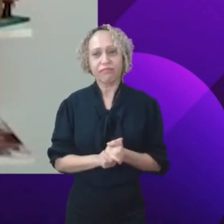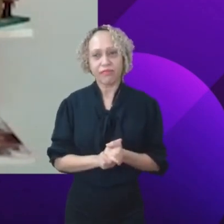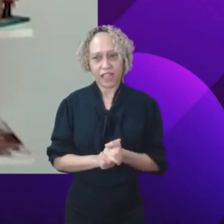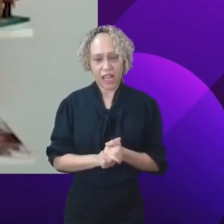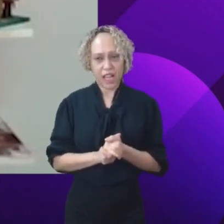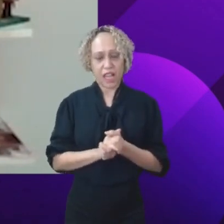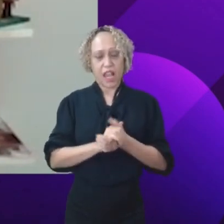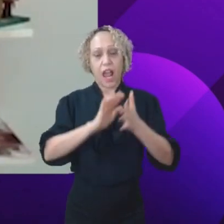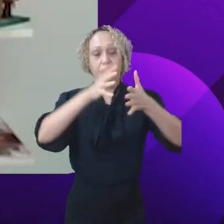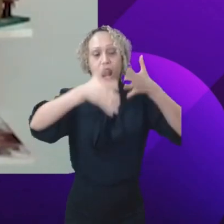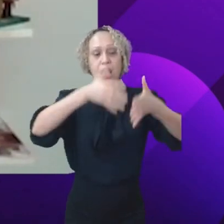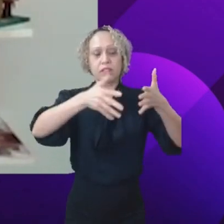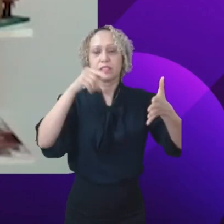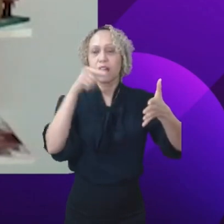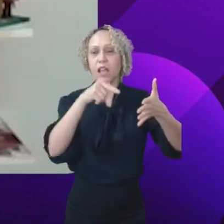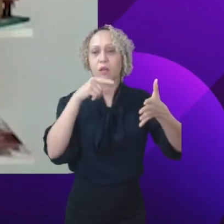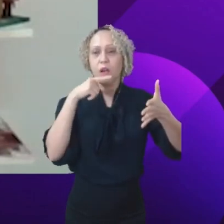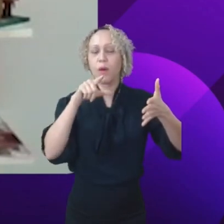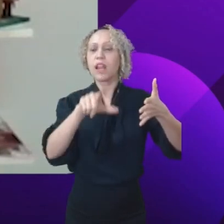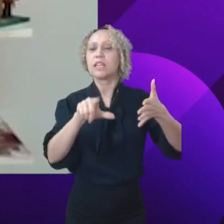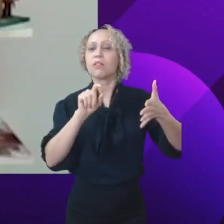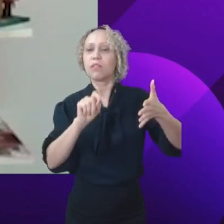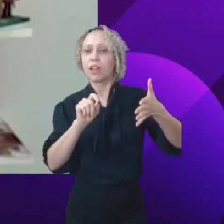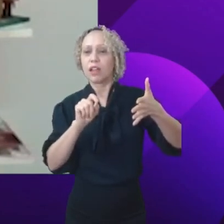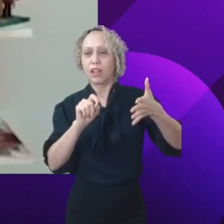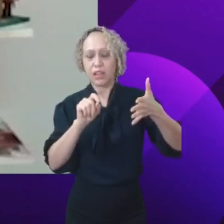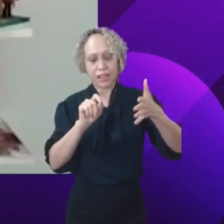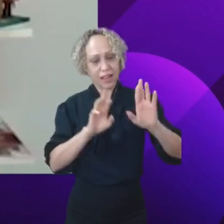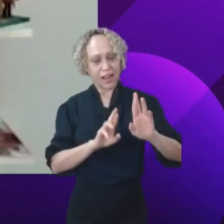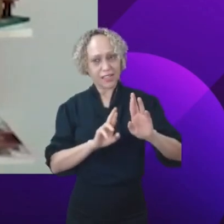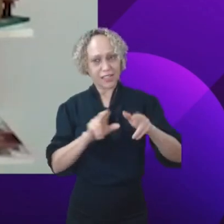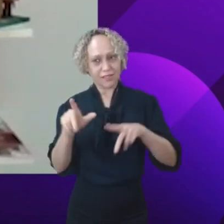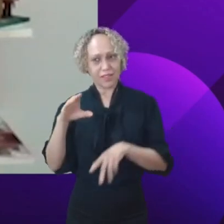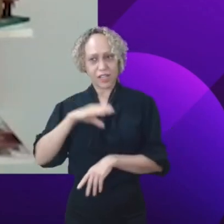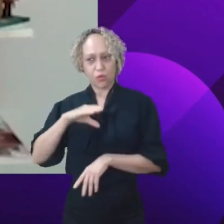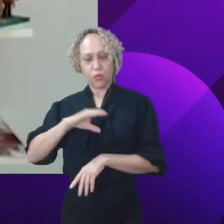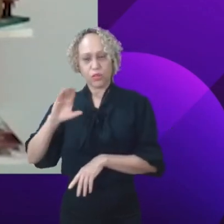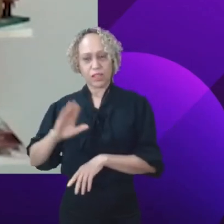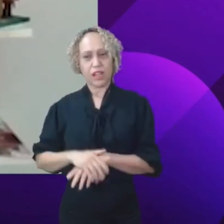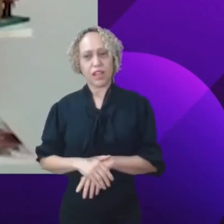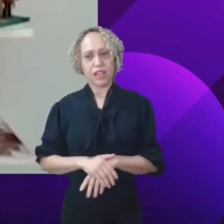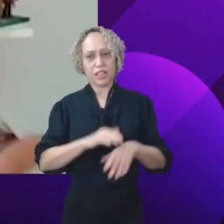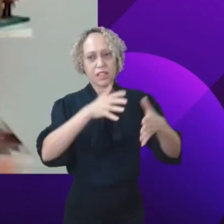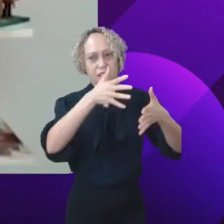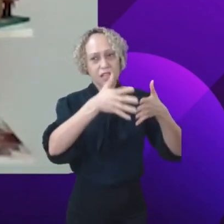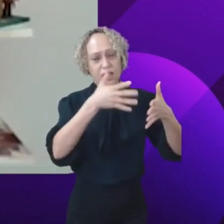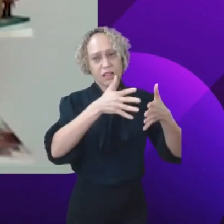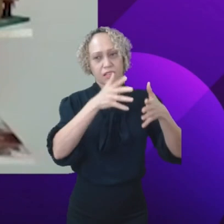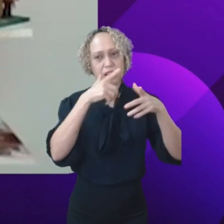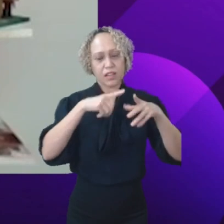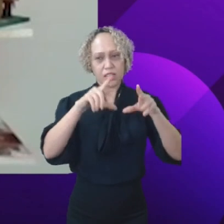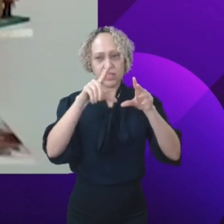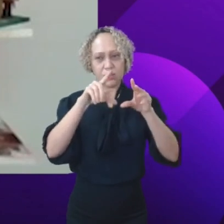a língua de sinais, ela é uma língua, né, numa modalidade diferente da língua portuguesa. A modalidade linguística da